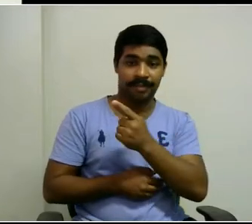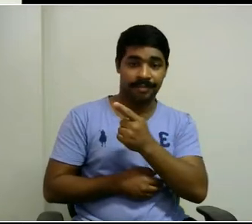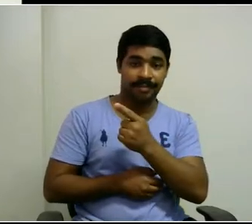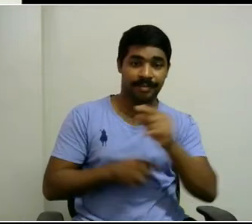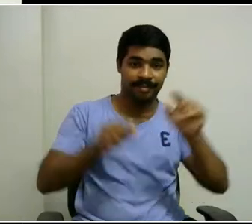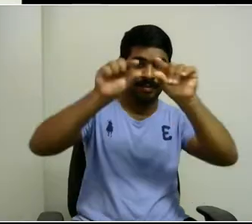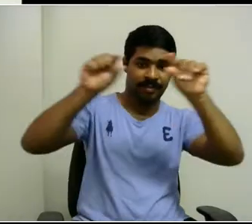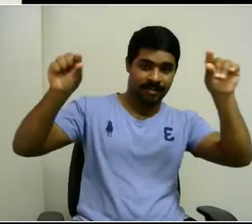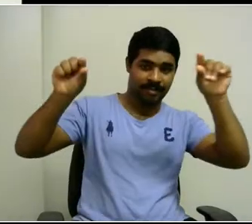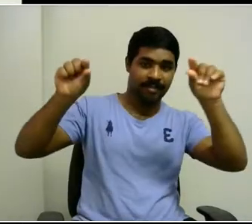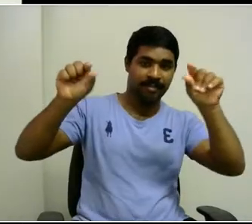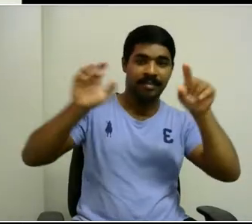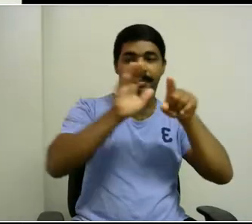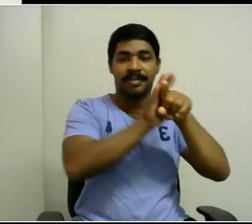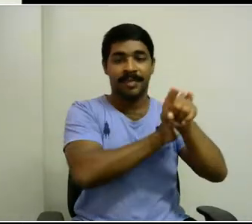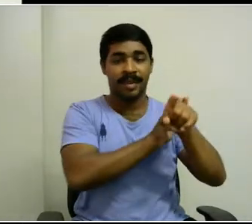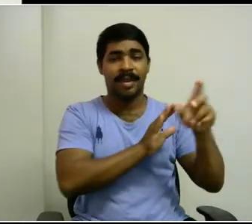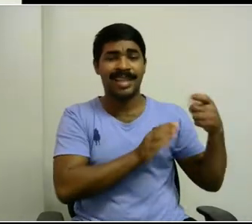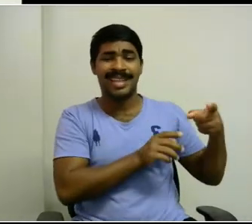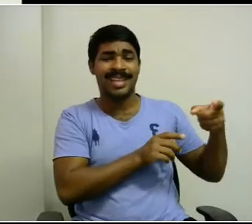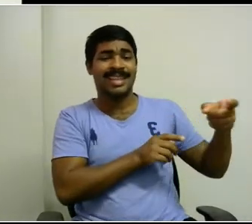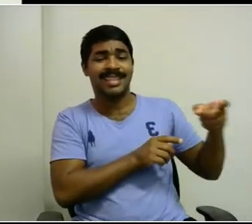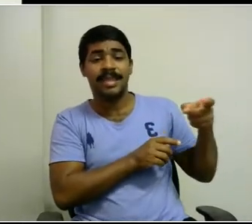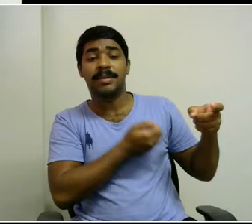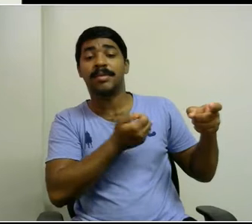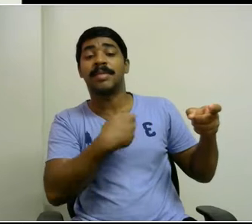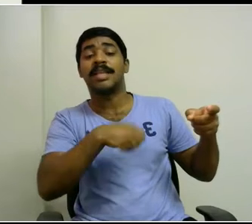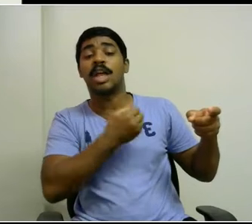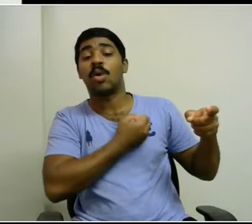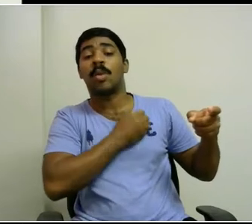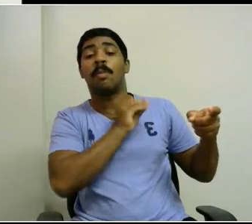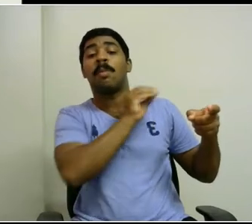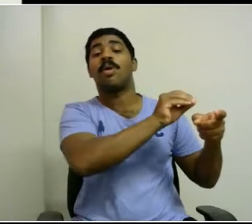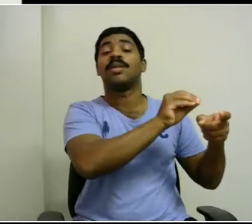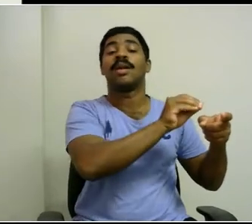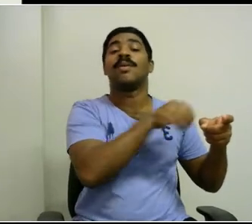Para que valores de x o prisma A ele é maior que o volume do prisma B? Ele vai ser